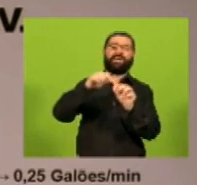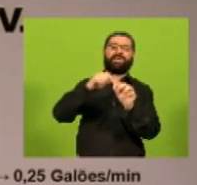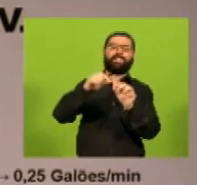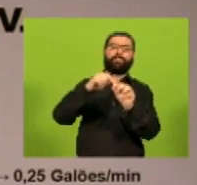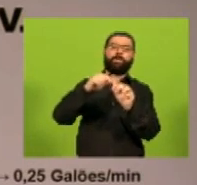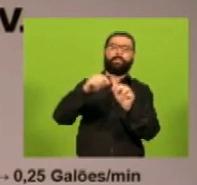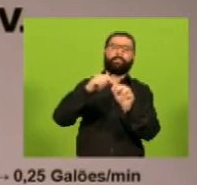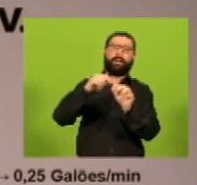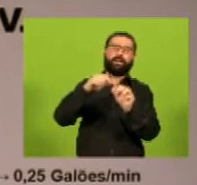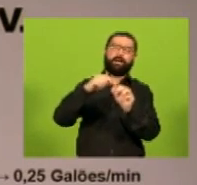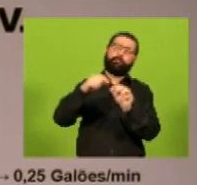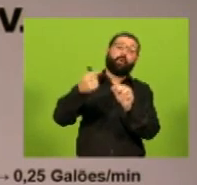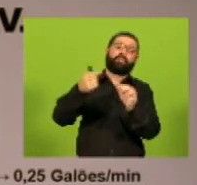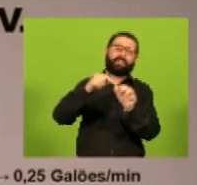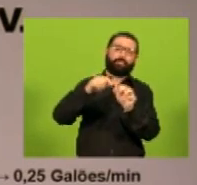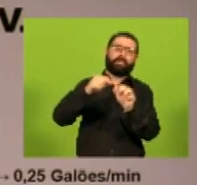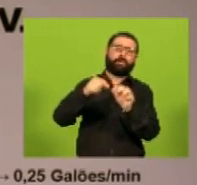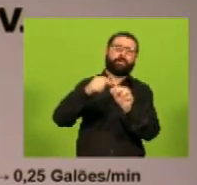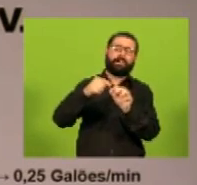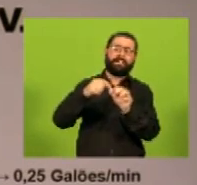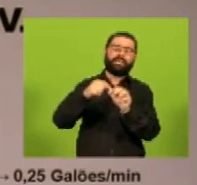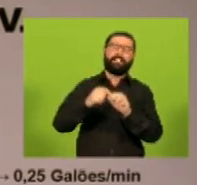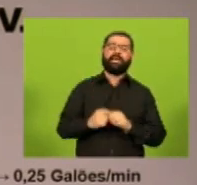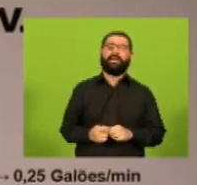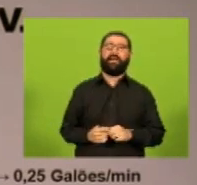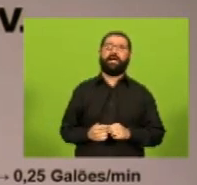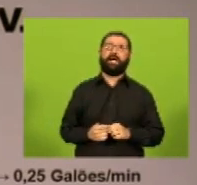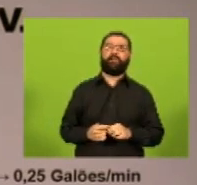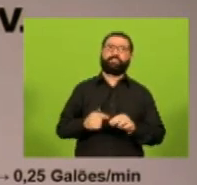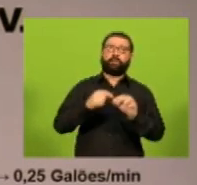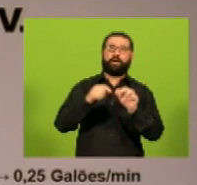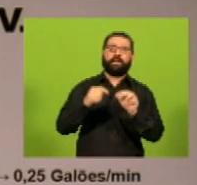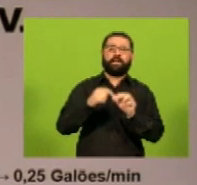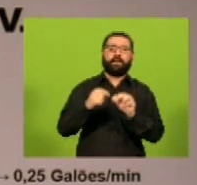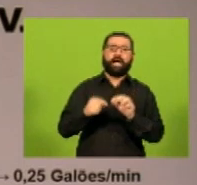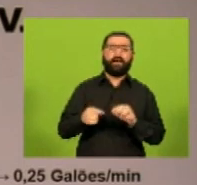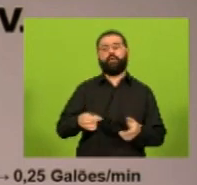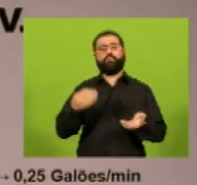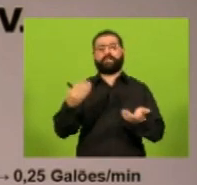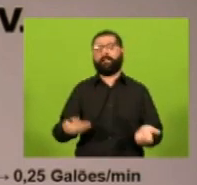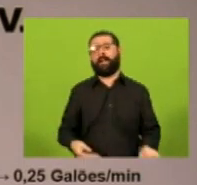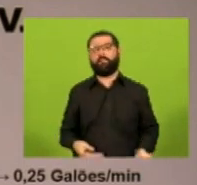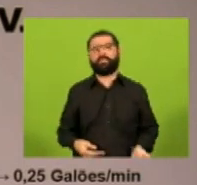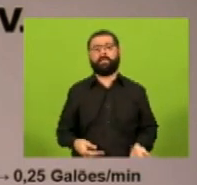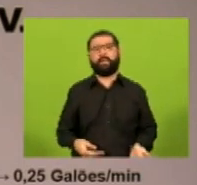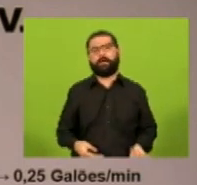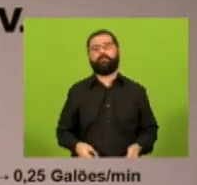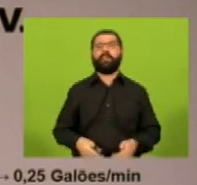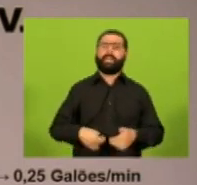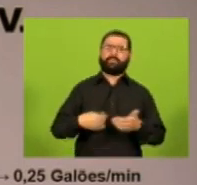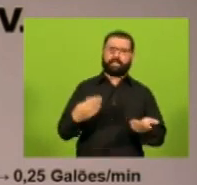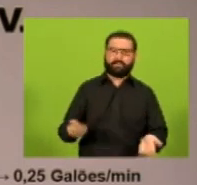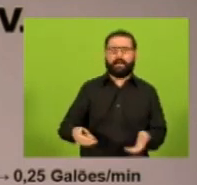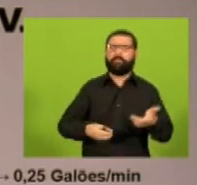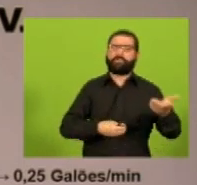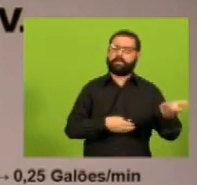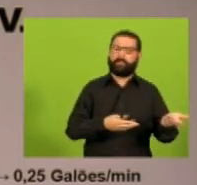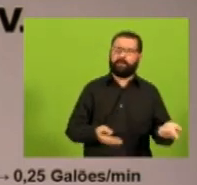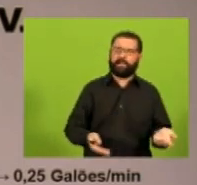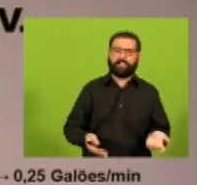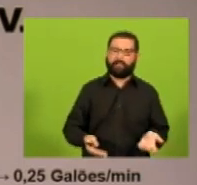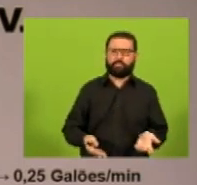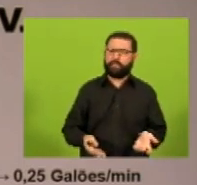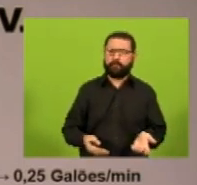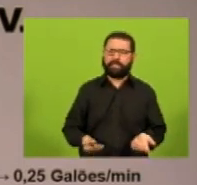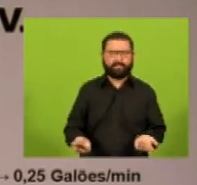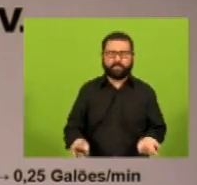desenhadinha lá no bico, na ponta do bico, né? Vocês podem ler lá ou nos catálogos também. Esses catálogos vocês